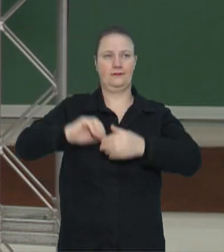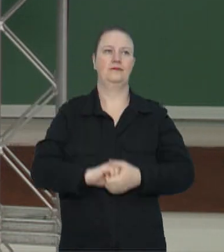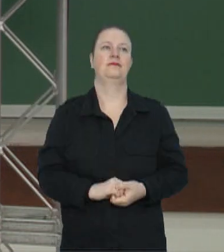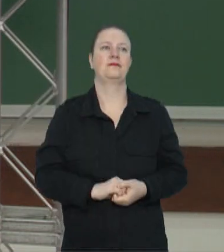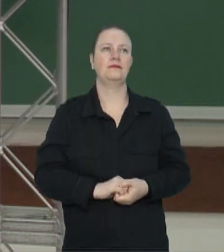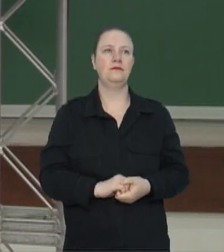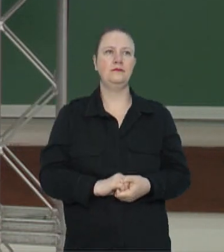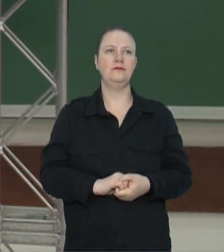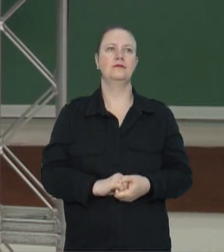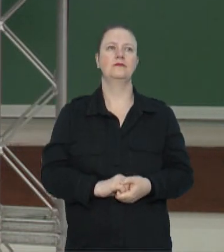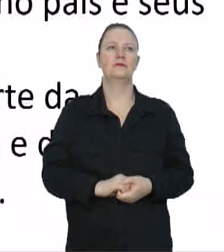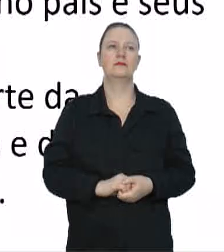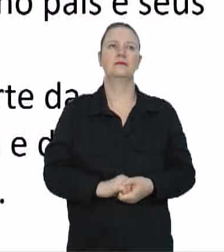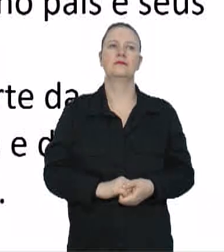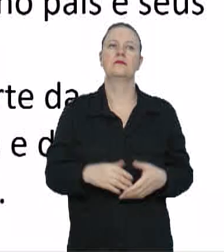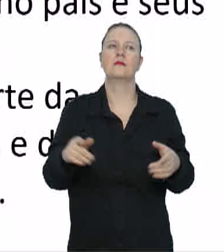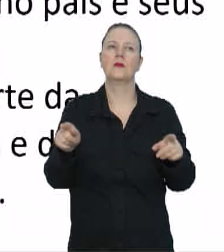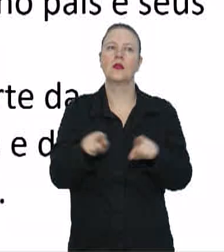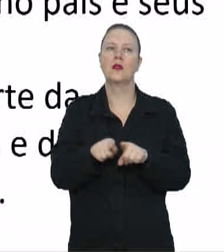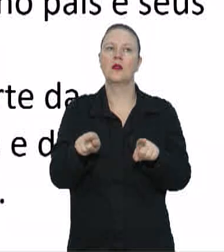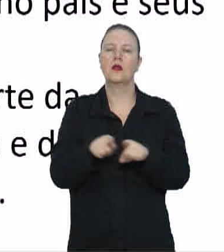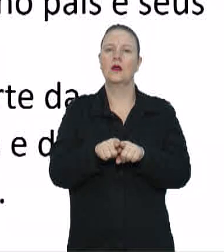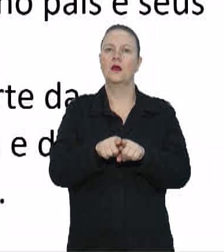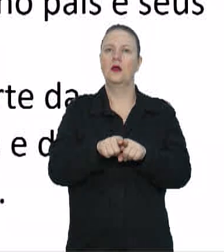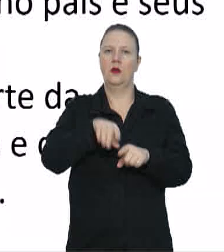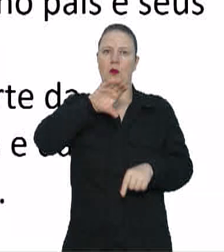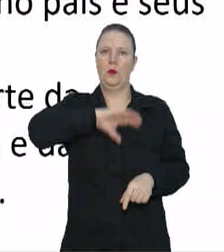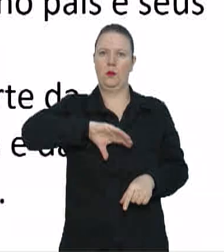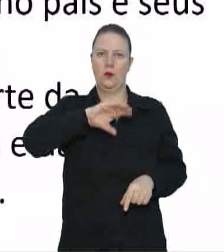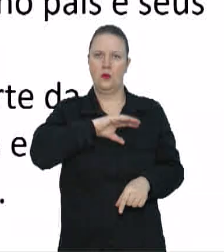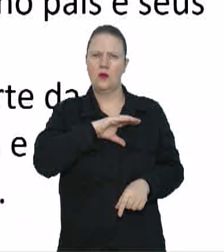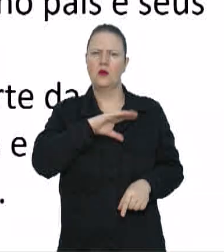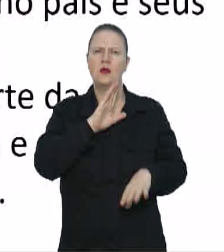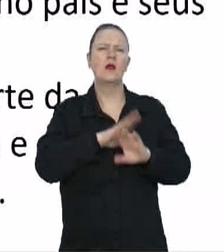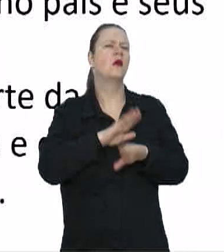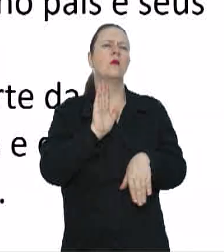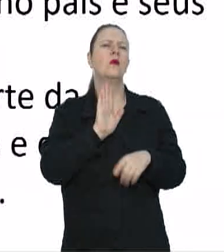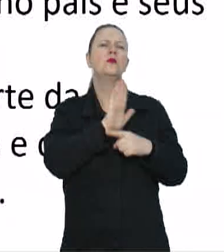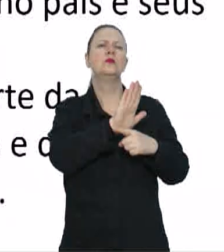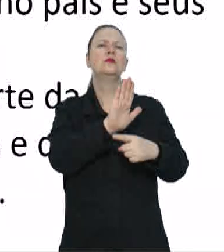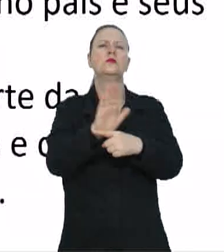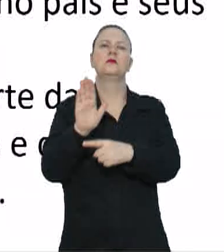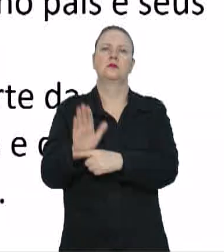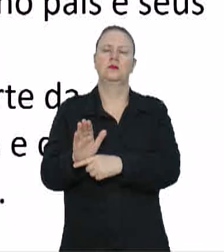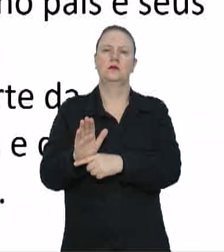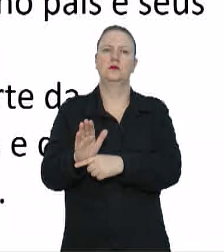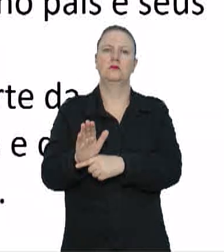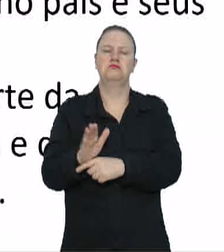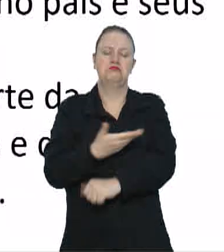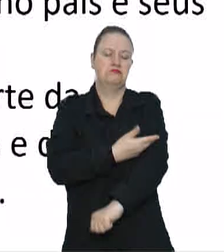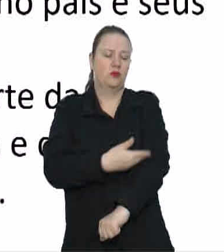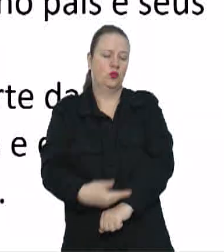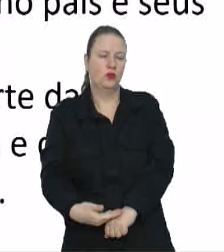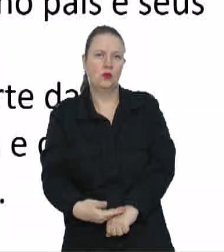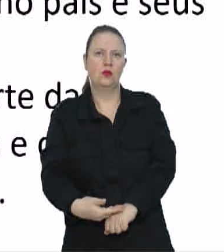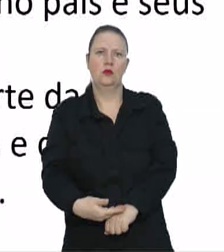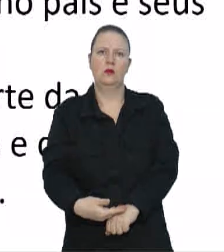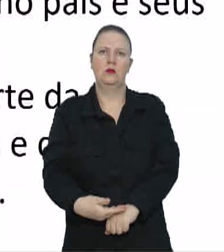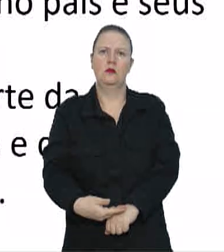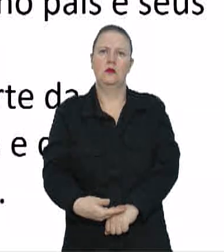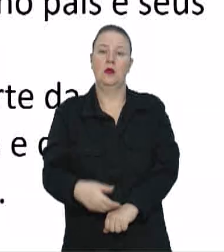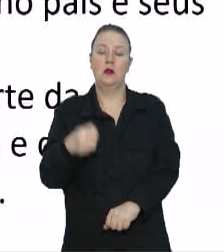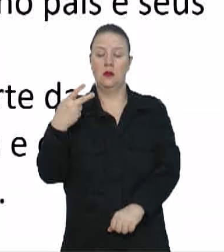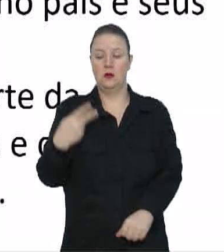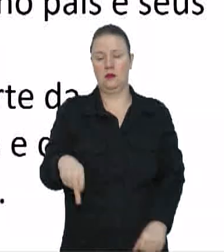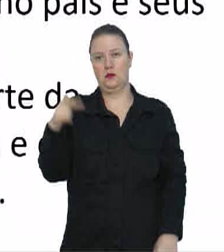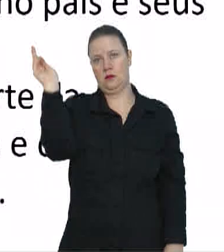do Brasil. Além dos portugueses, quem mais contribuiu para essa mistura de hábitos e costumes no Brasil?